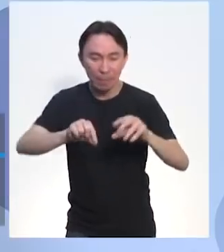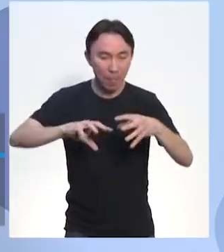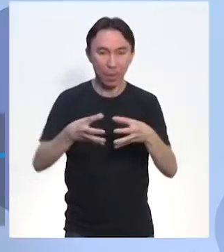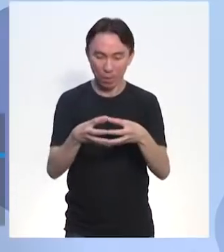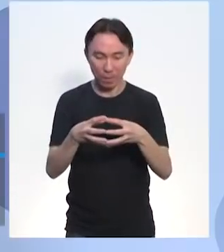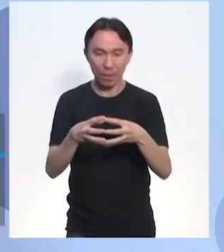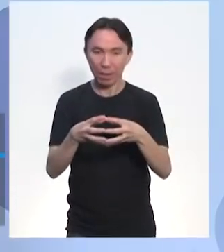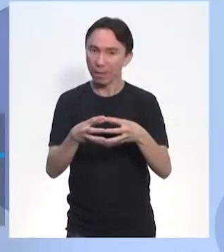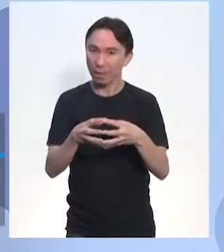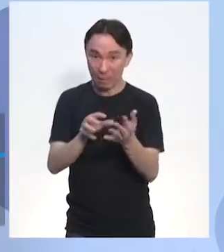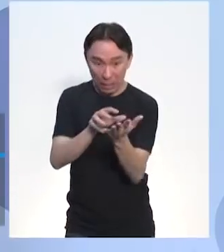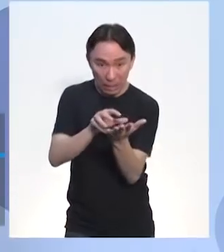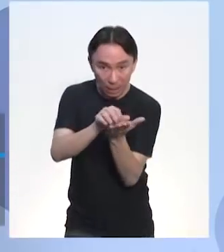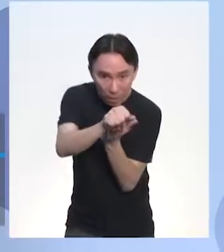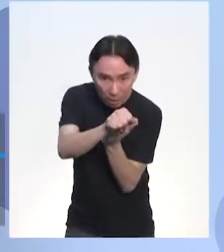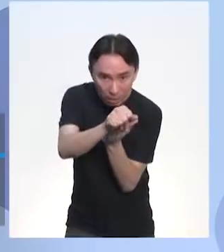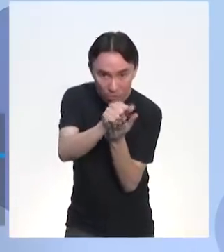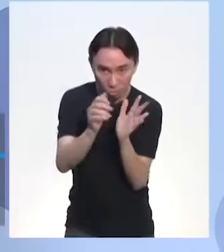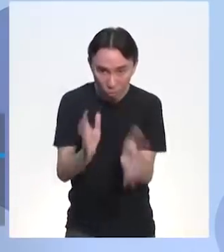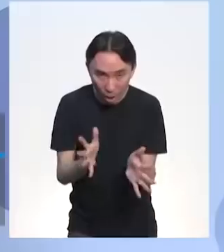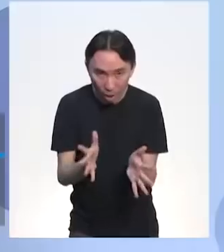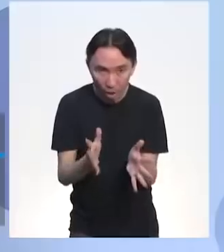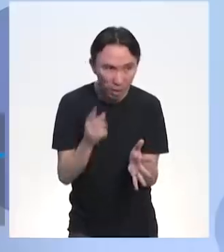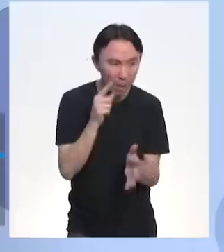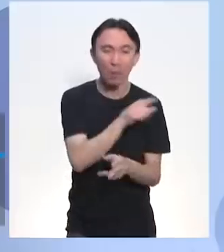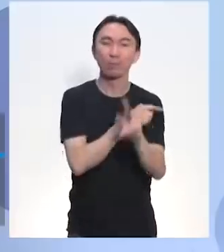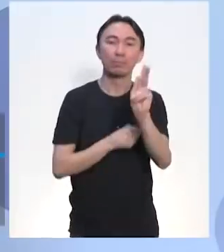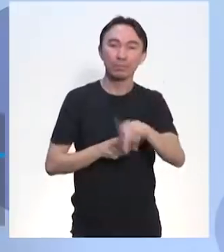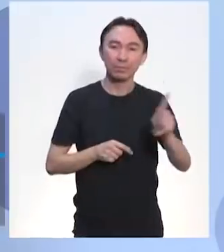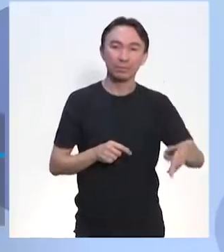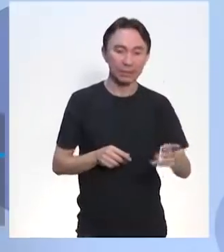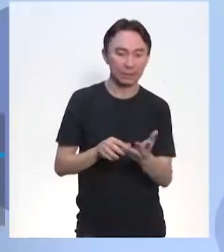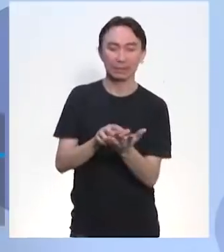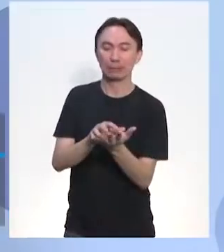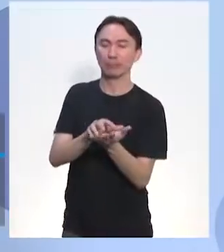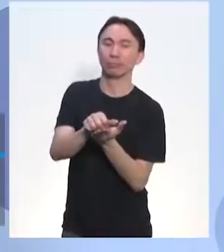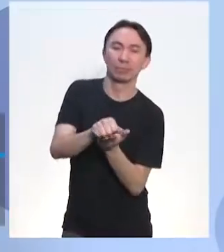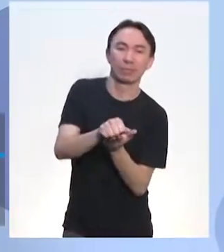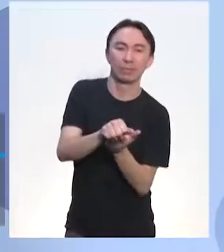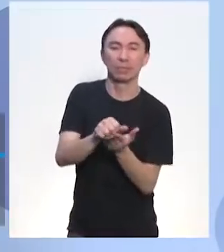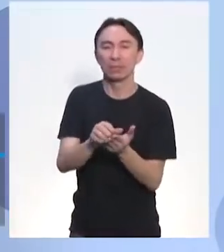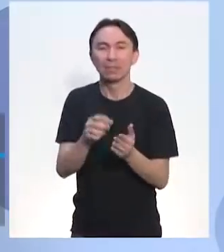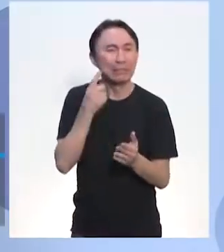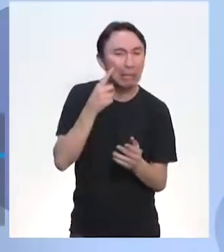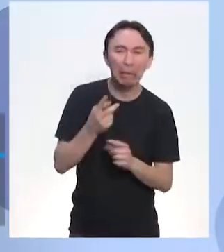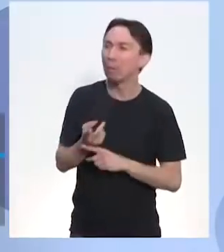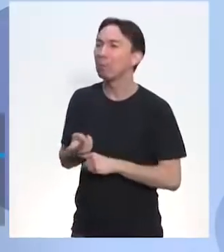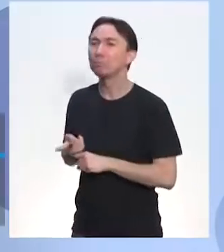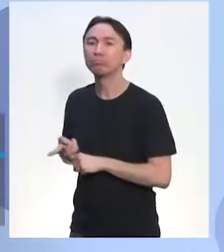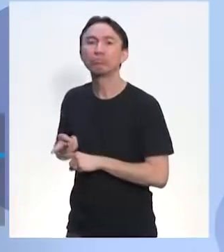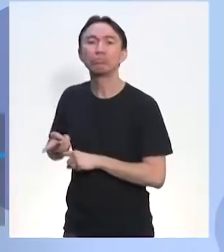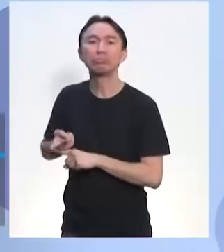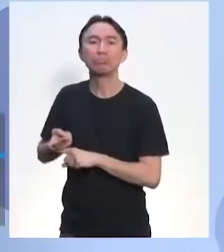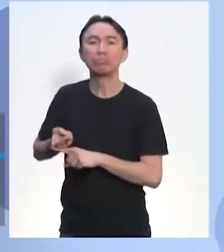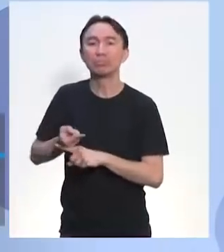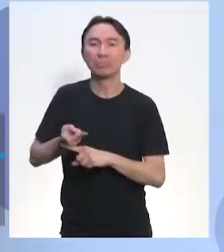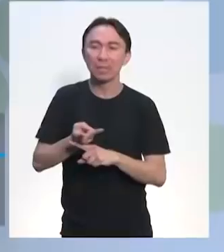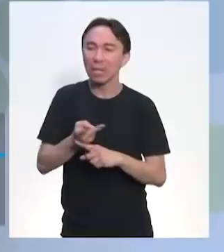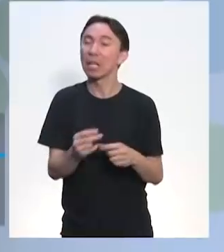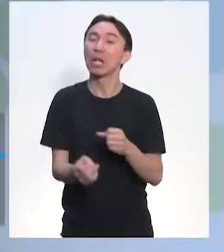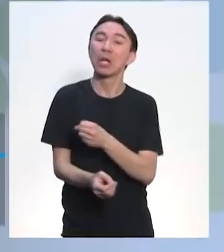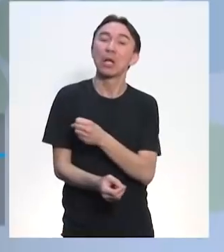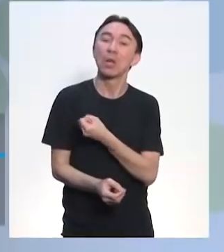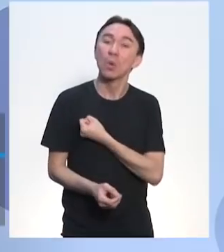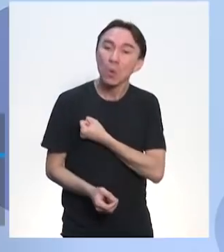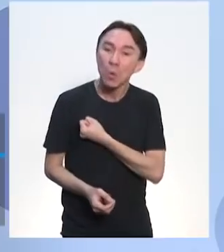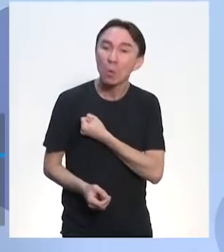a inscrição, enquanto o professor está fazendo a inscrição, né, vocês estão fazendo a inscrição, já vai procurando aí as numerações